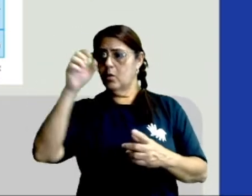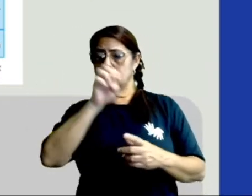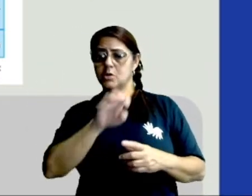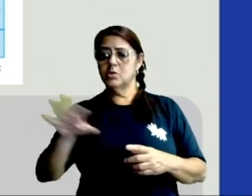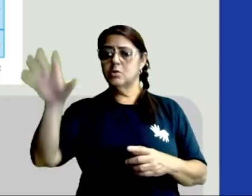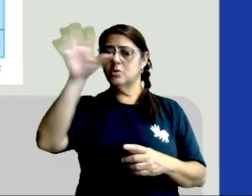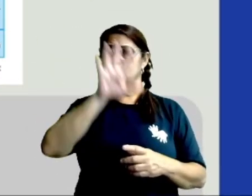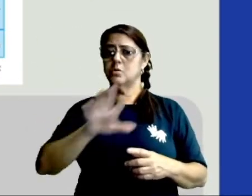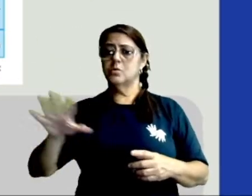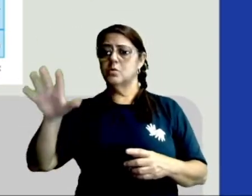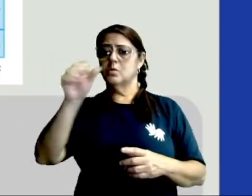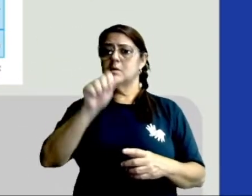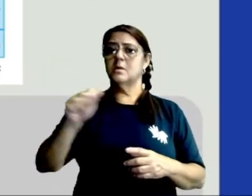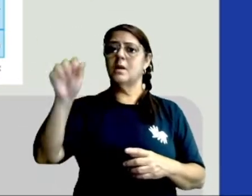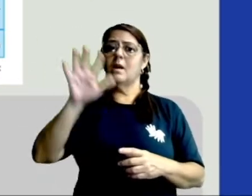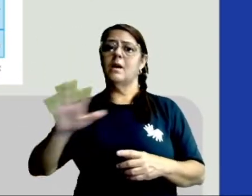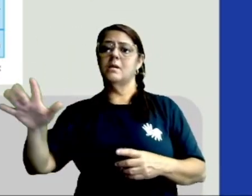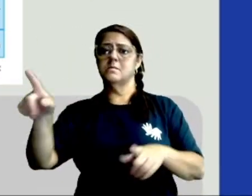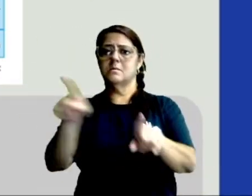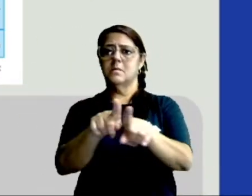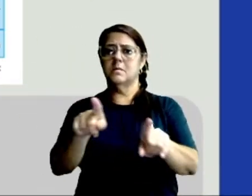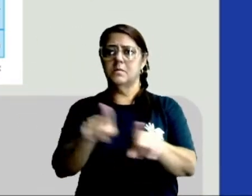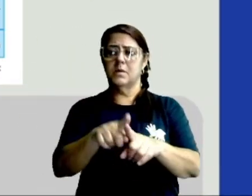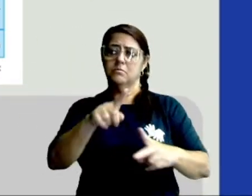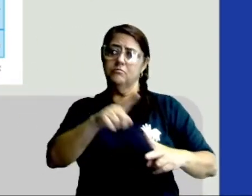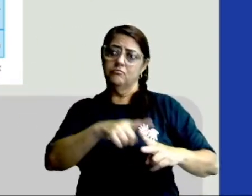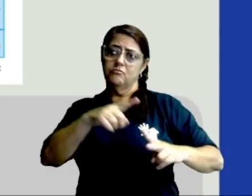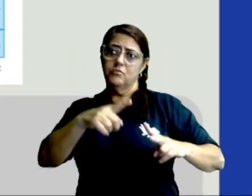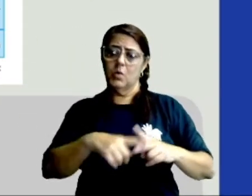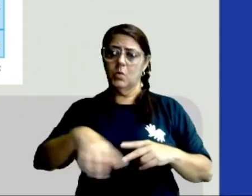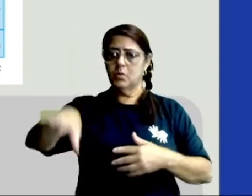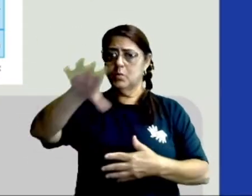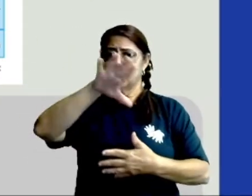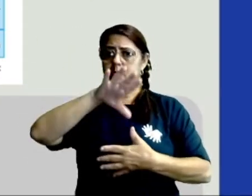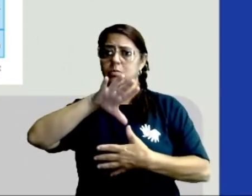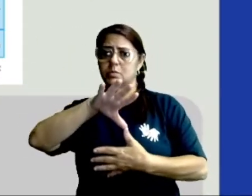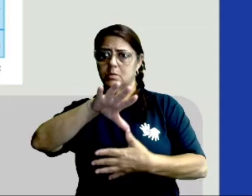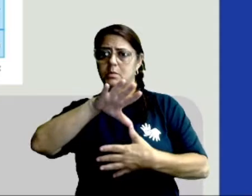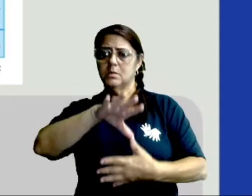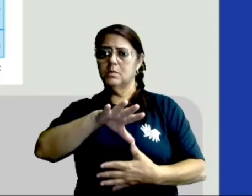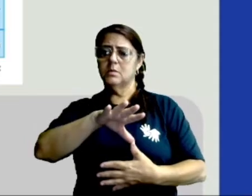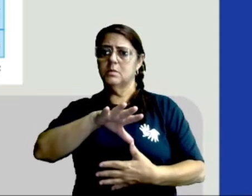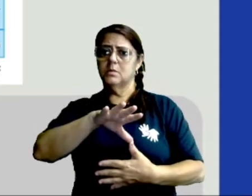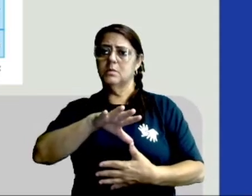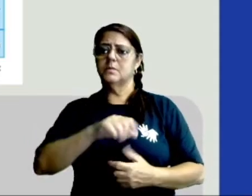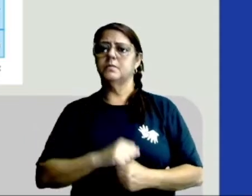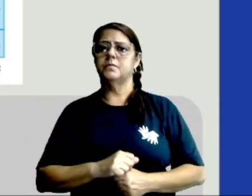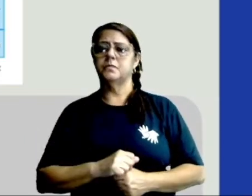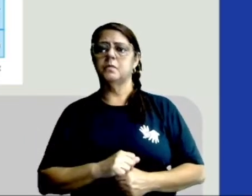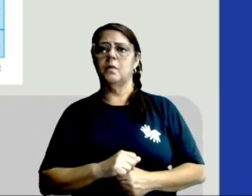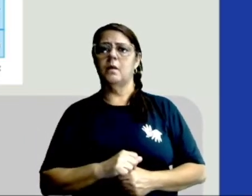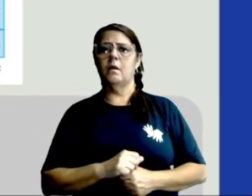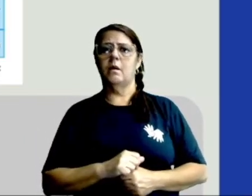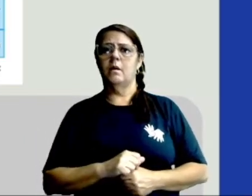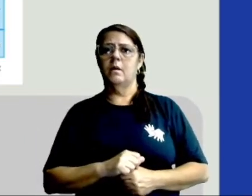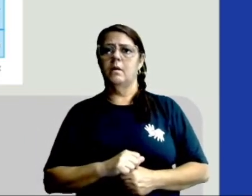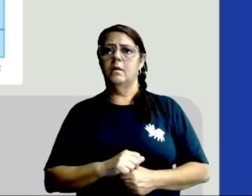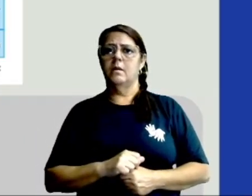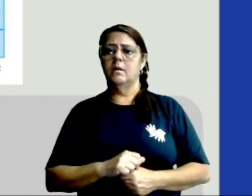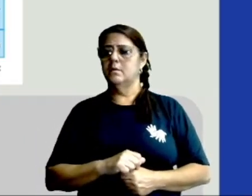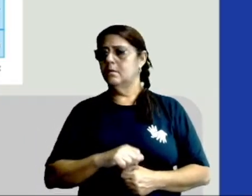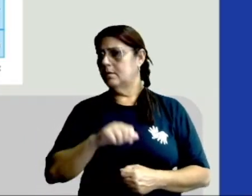Europa e da Ásia. Então, esse é um mapa do continente da Eurásia,